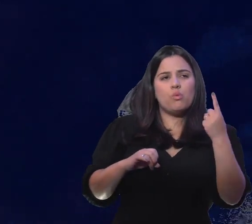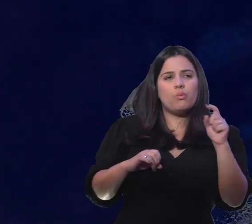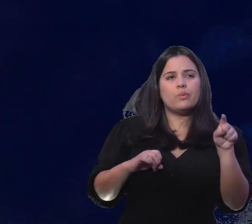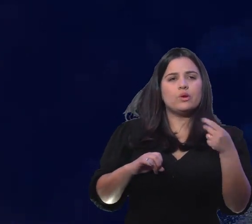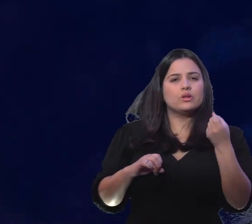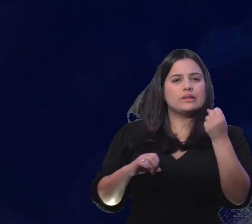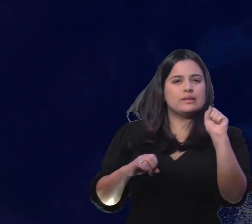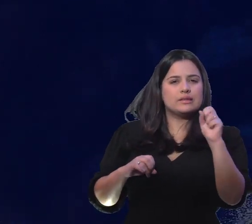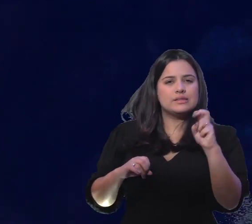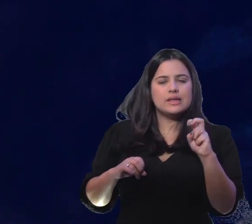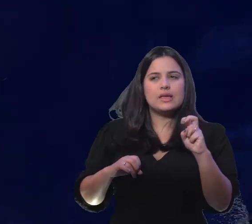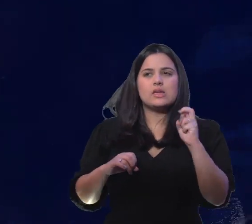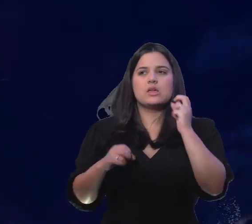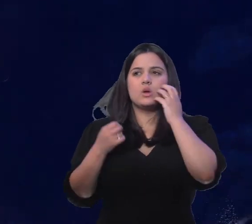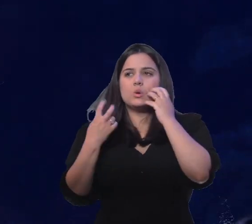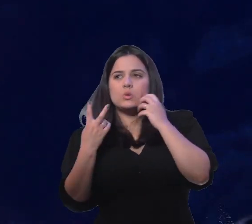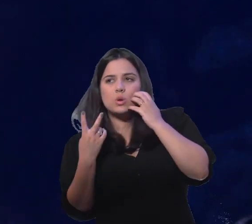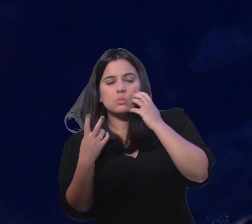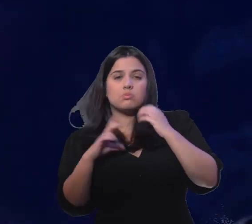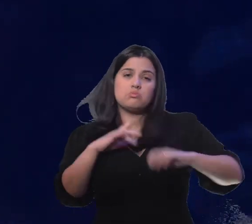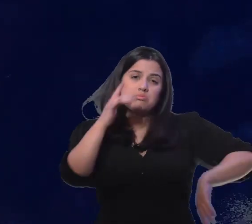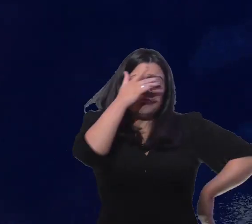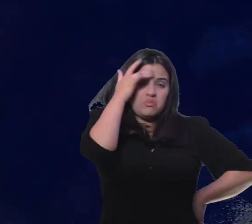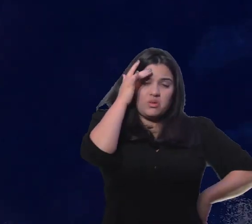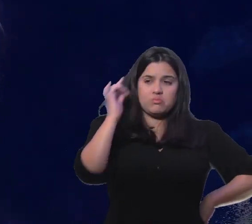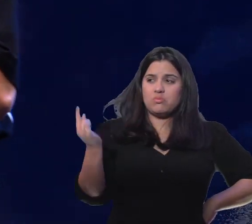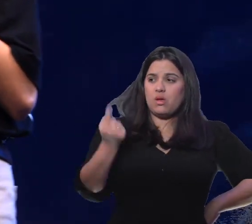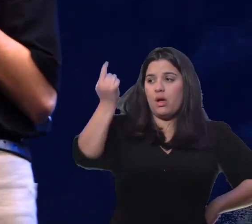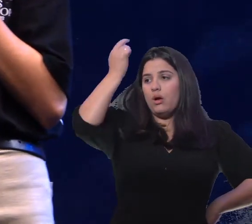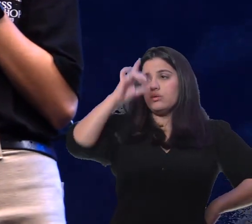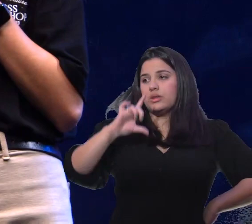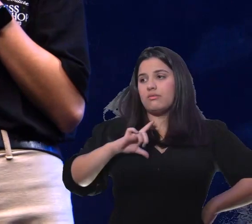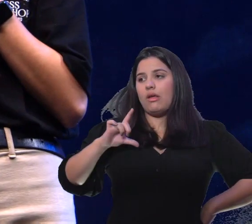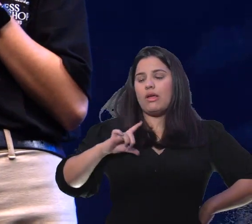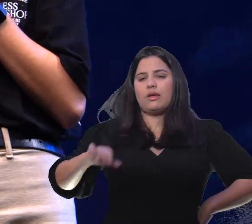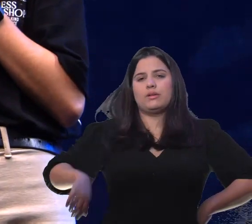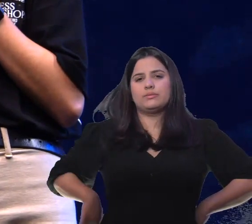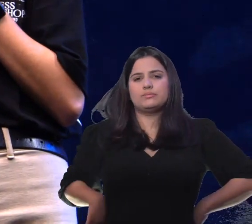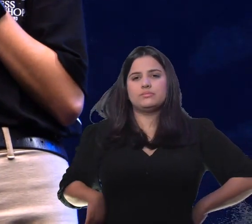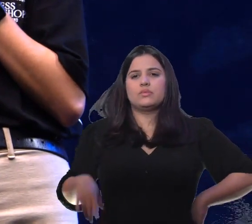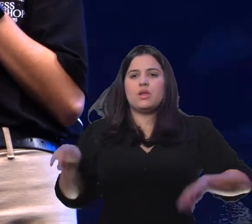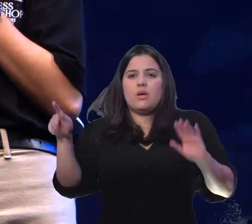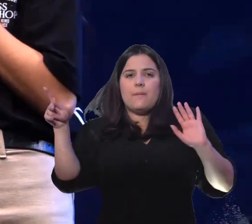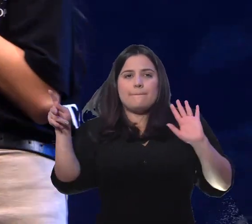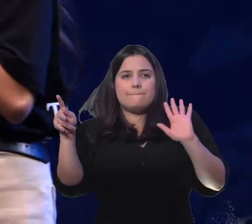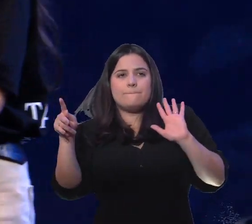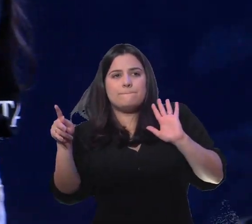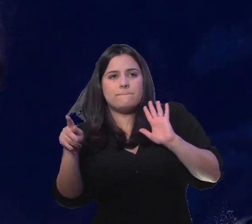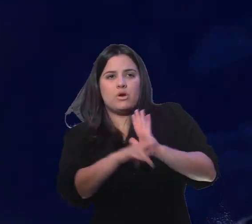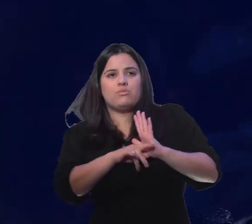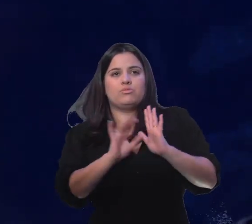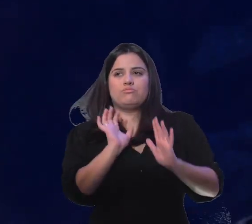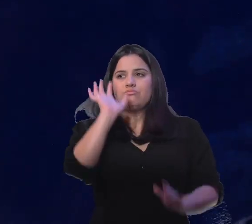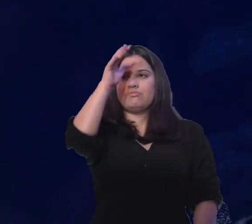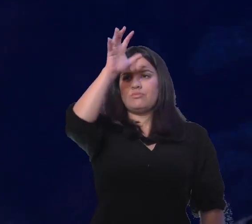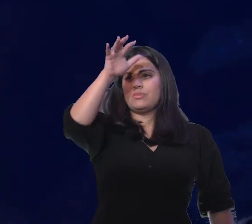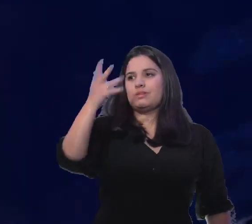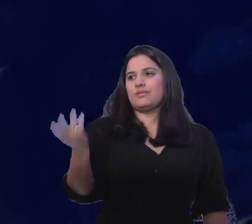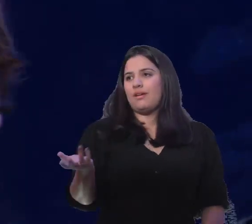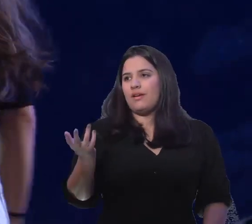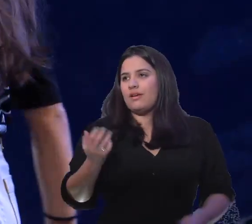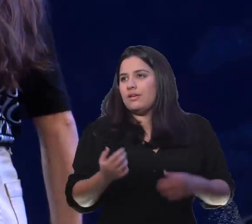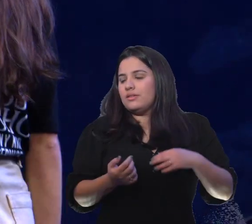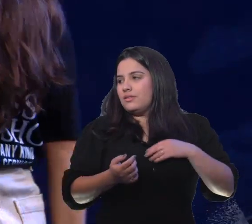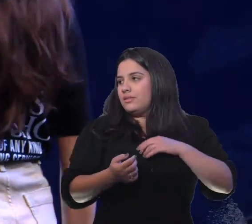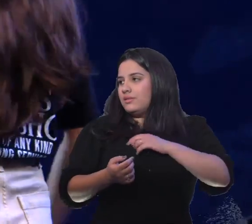2, né? Então, assim, tem gente alta. Jogadores de basquete, de chineses, normalmente, né? Shhh,